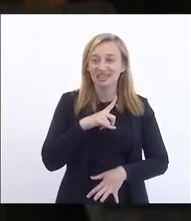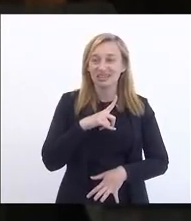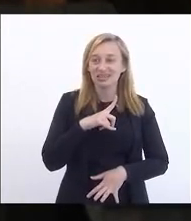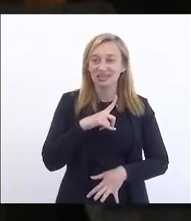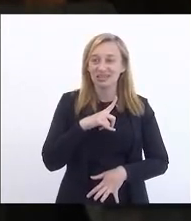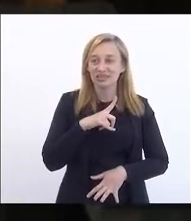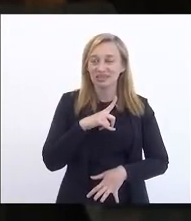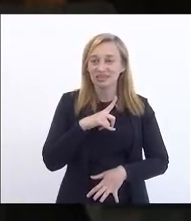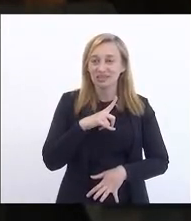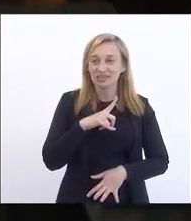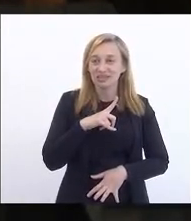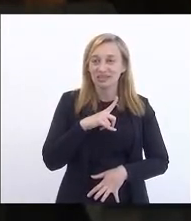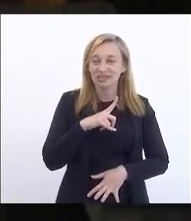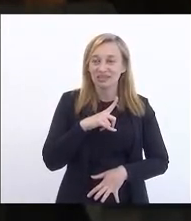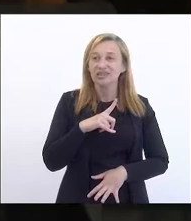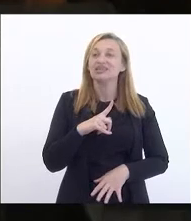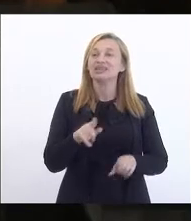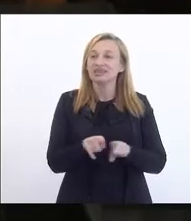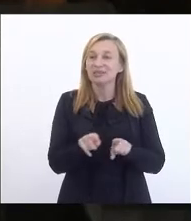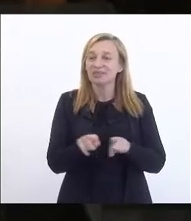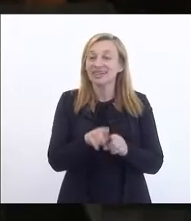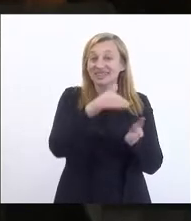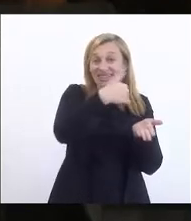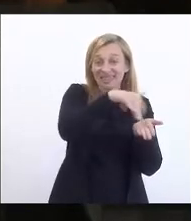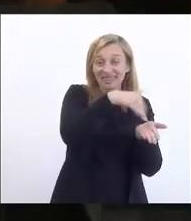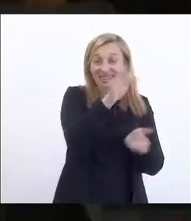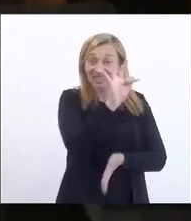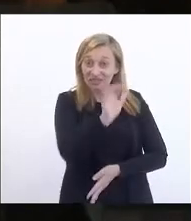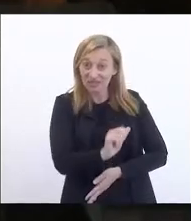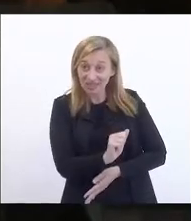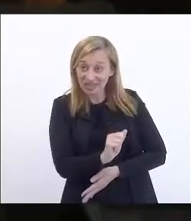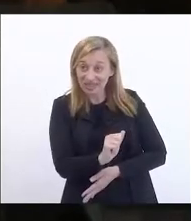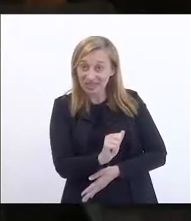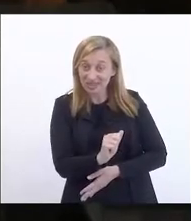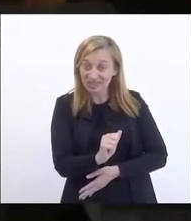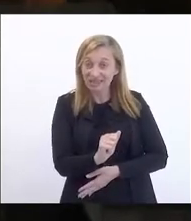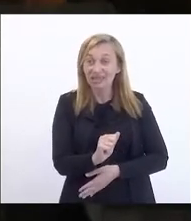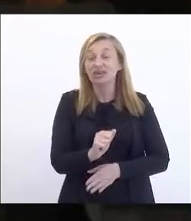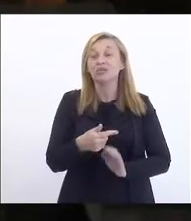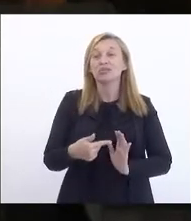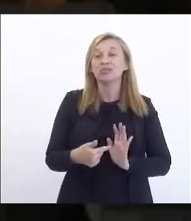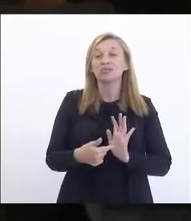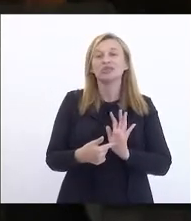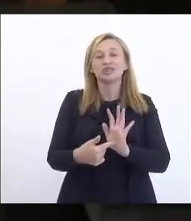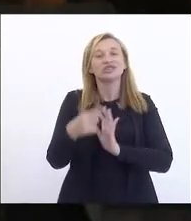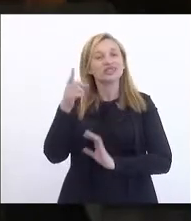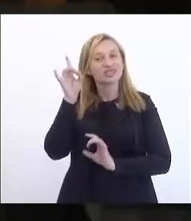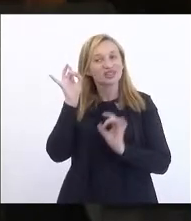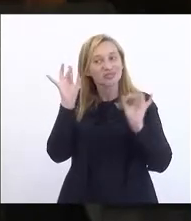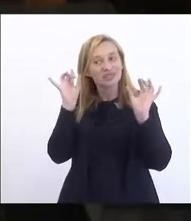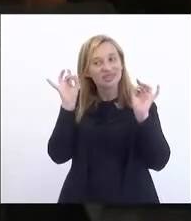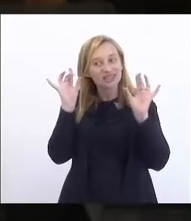da Secretaria de Fazenda, mas destacando em especial